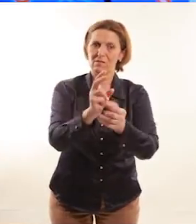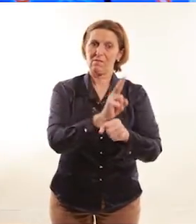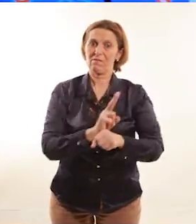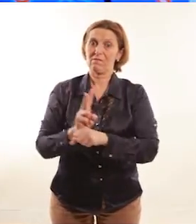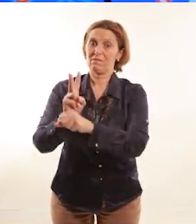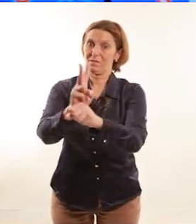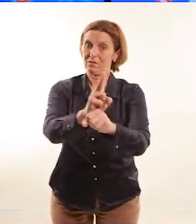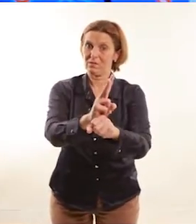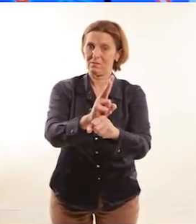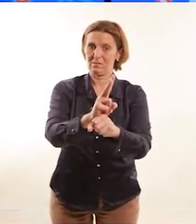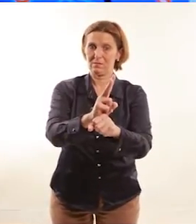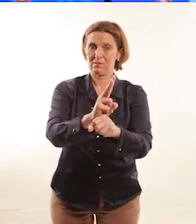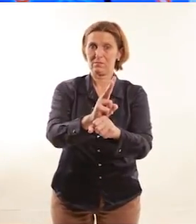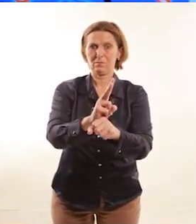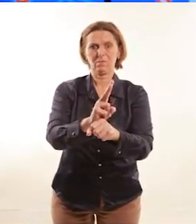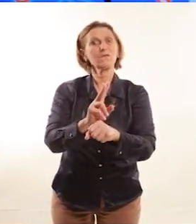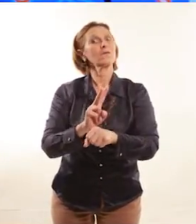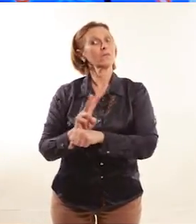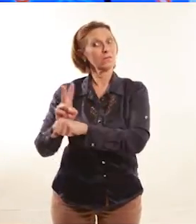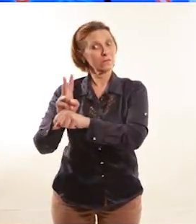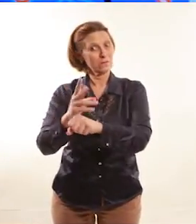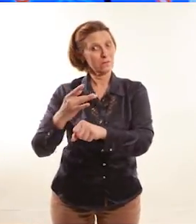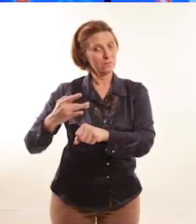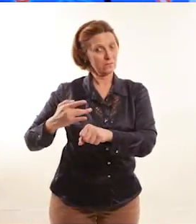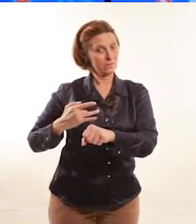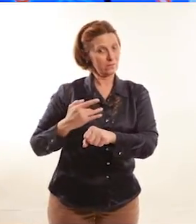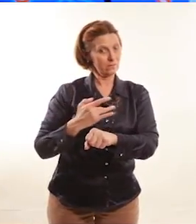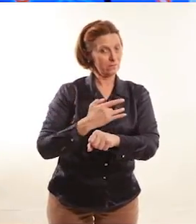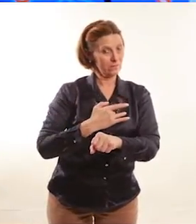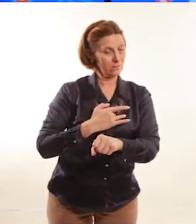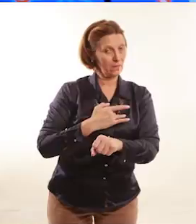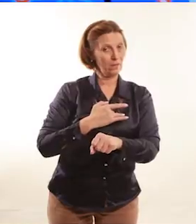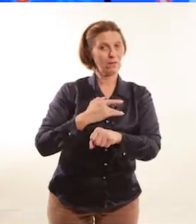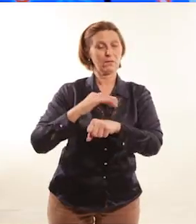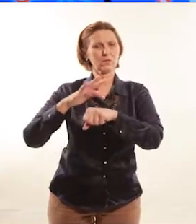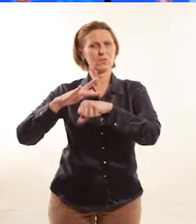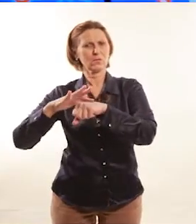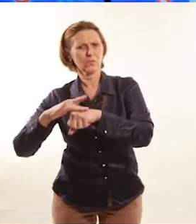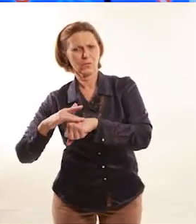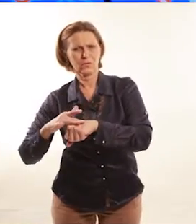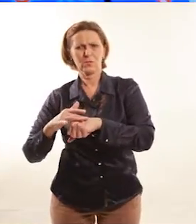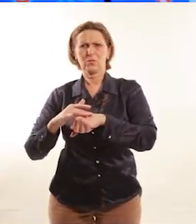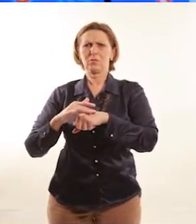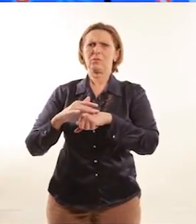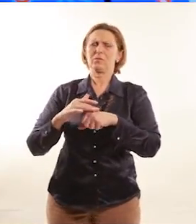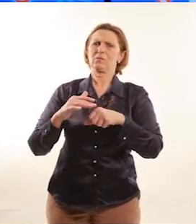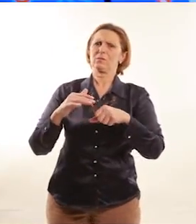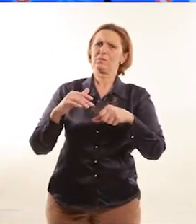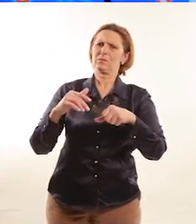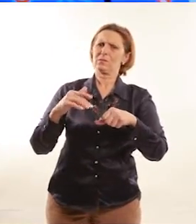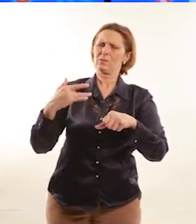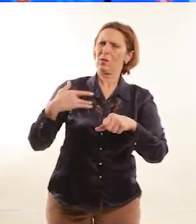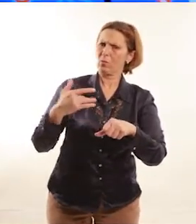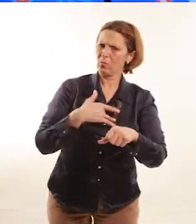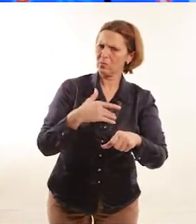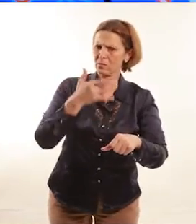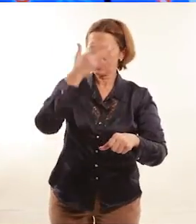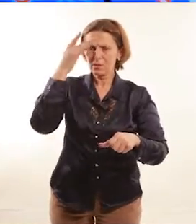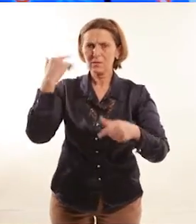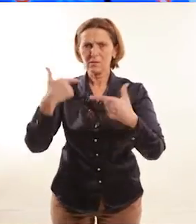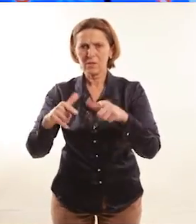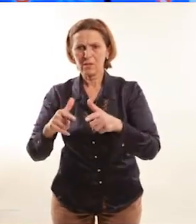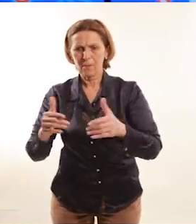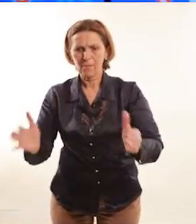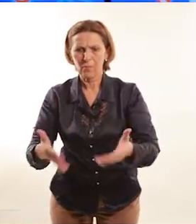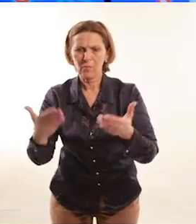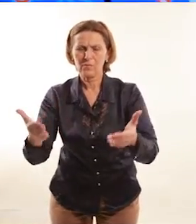da vigilância, tanto a vigilância sanitária quanto a vigilância epidemiológica, ambiental, de saúde do trabalhador e a promoção da